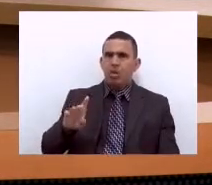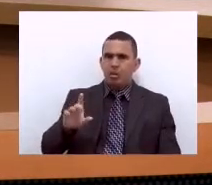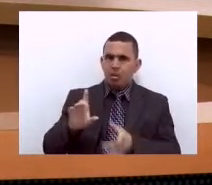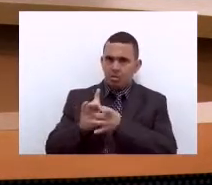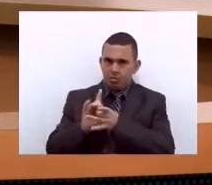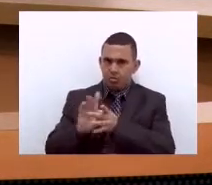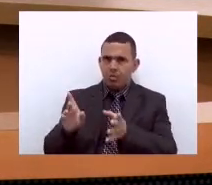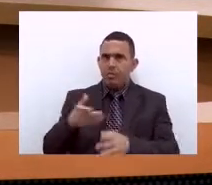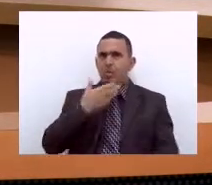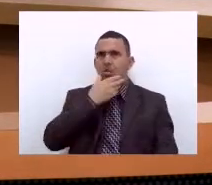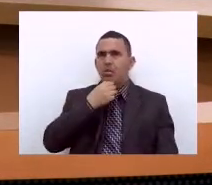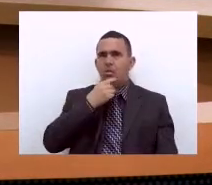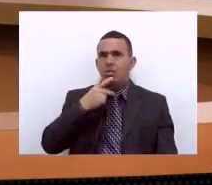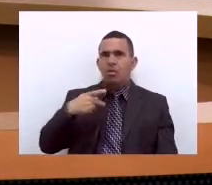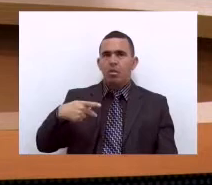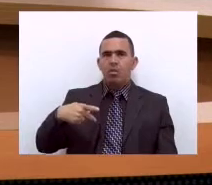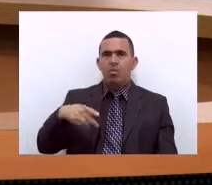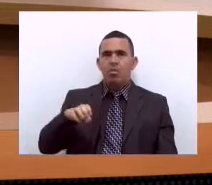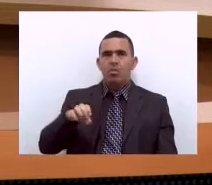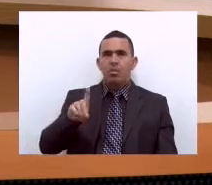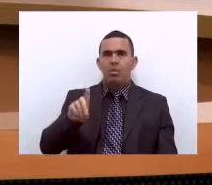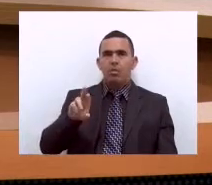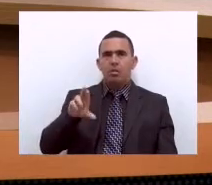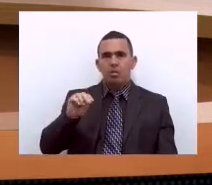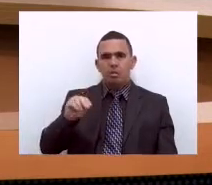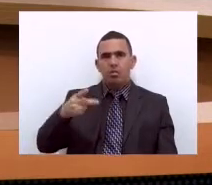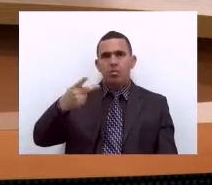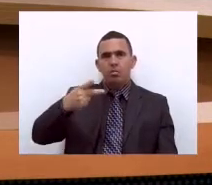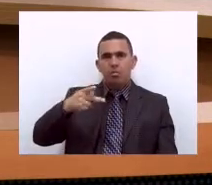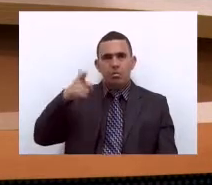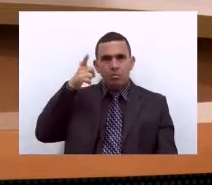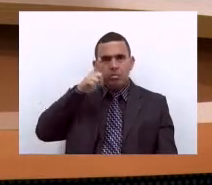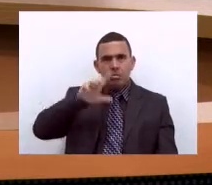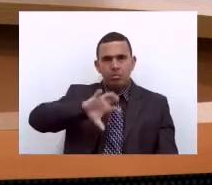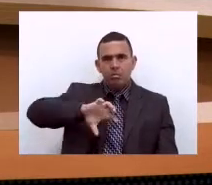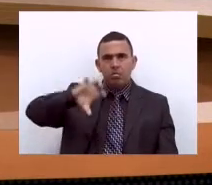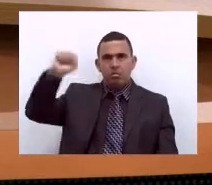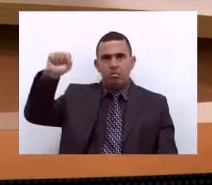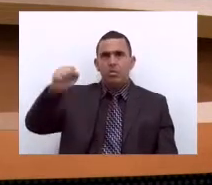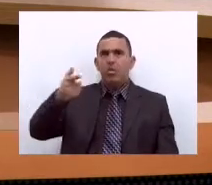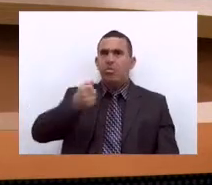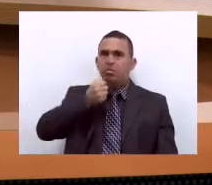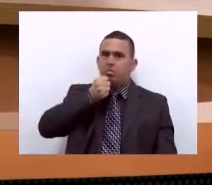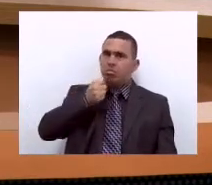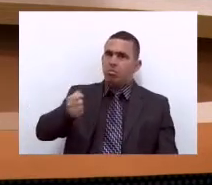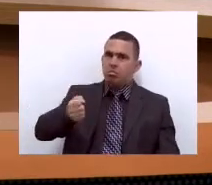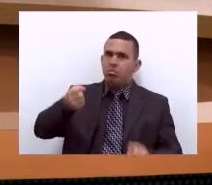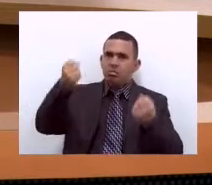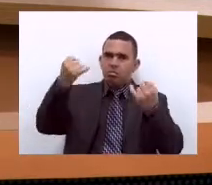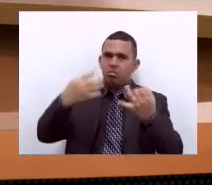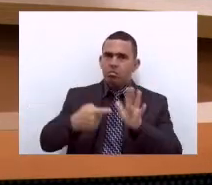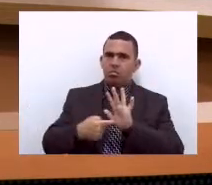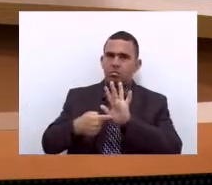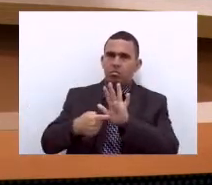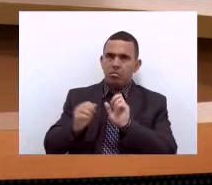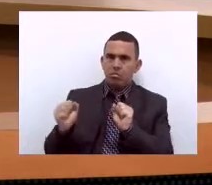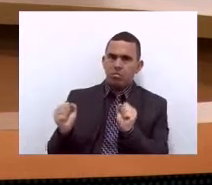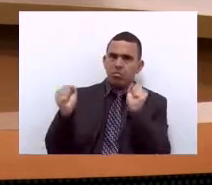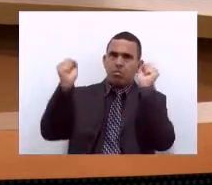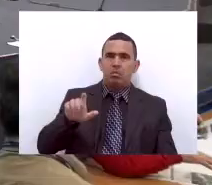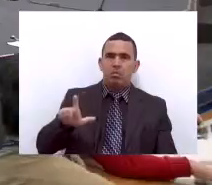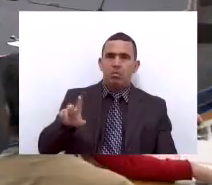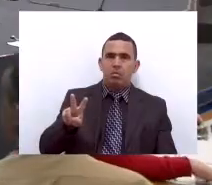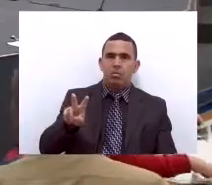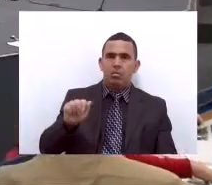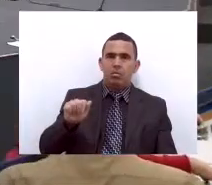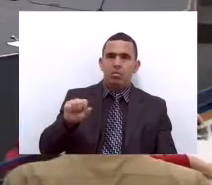permitisse ao senhor Pedro, bicampeão brasileiro de supino, a estar usando a palavra e apresentando a taça que veio para Guarulhos.